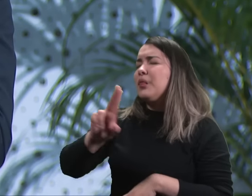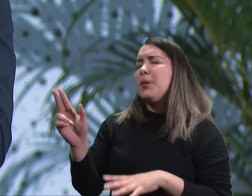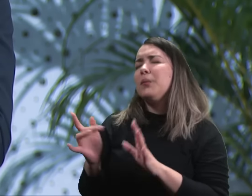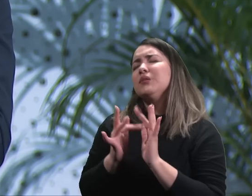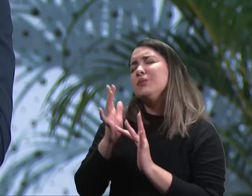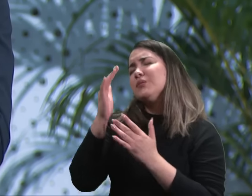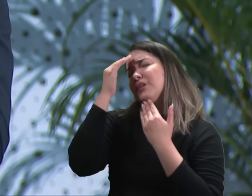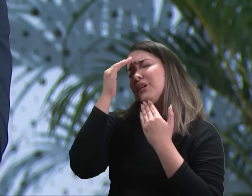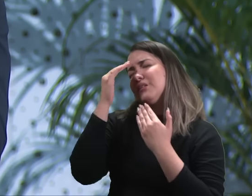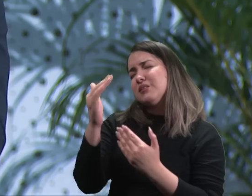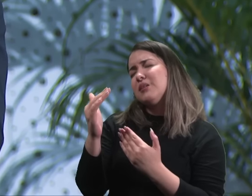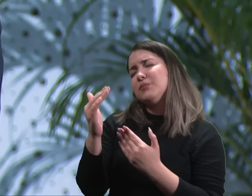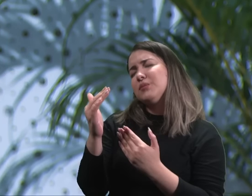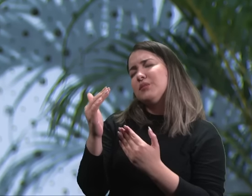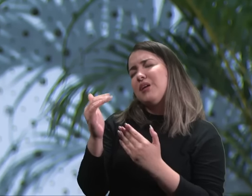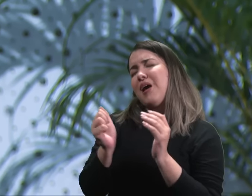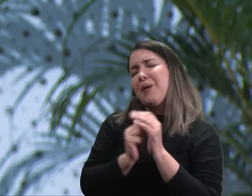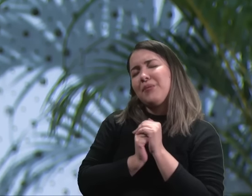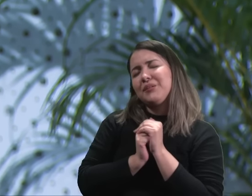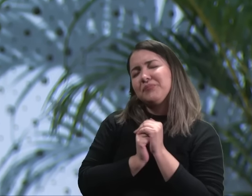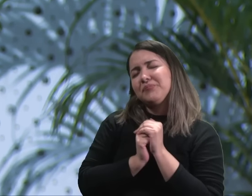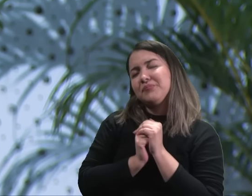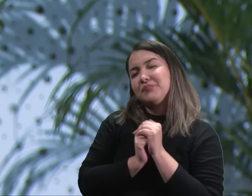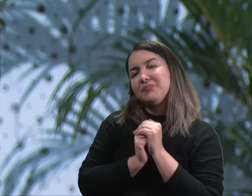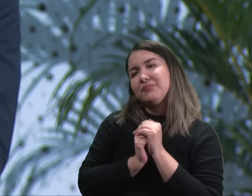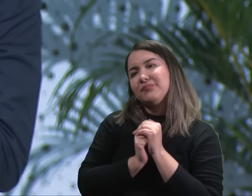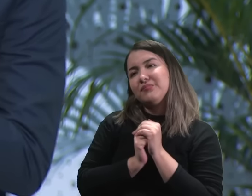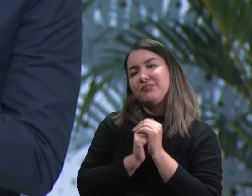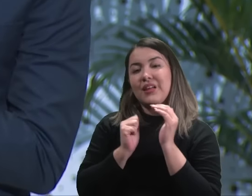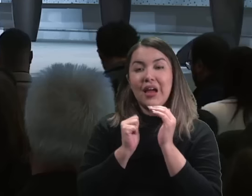agradecemos E pedimos amém